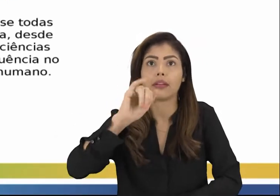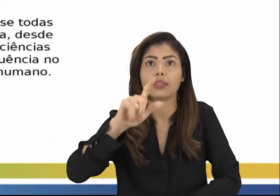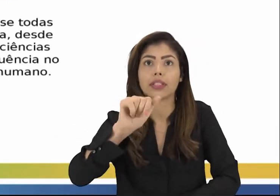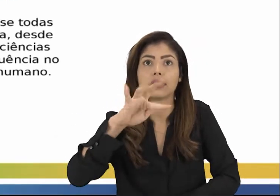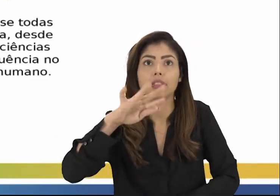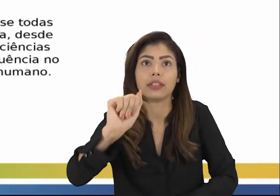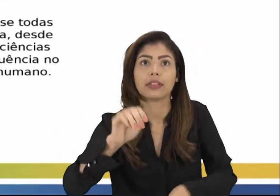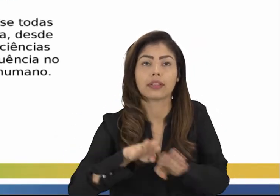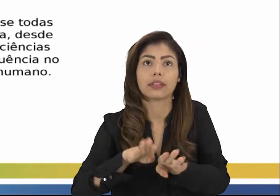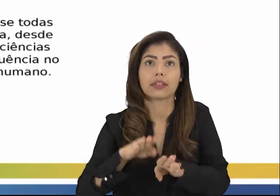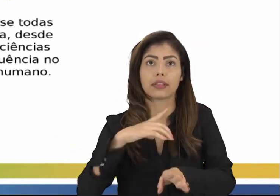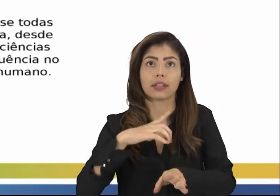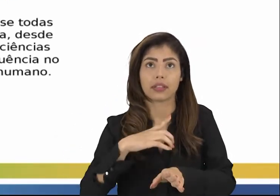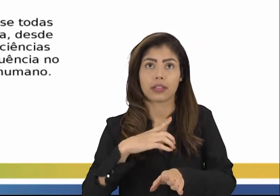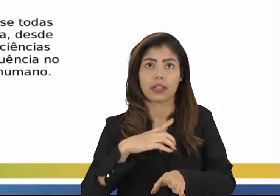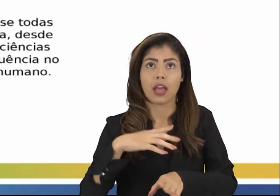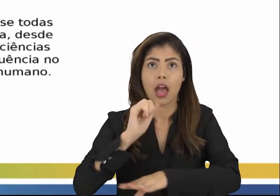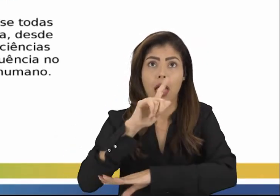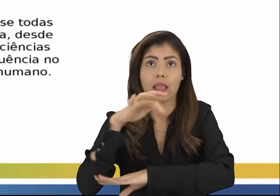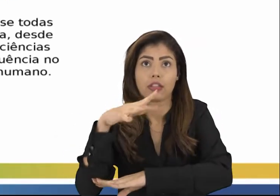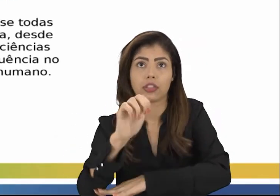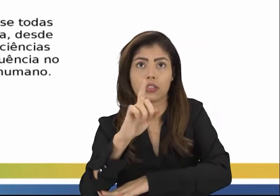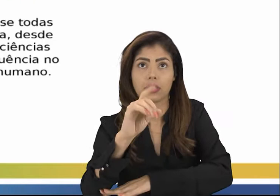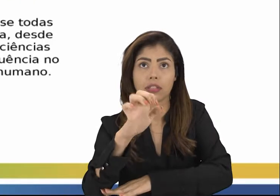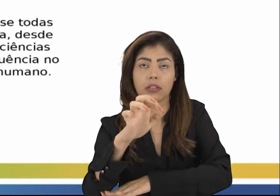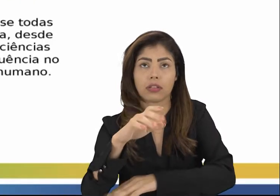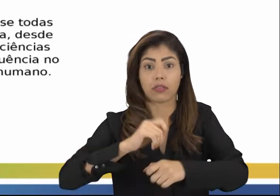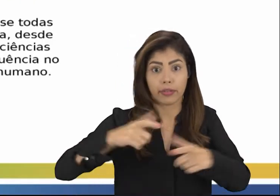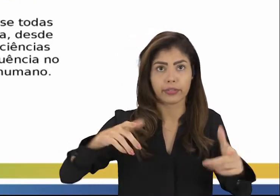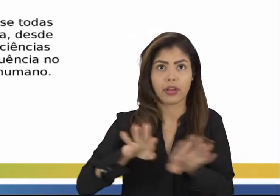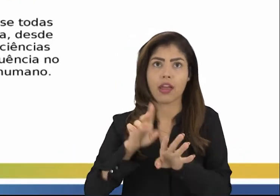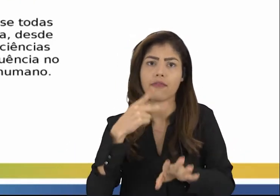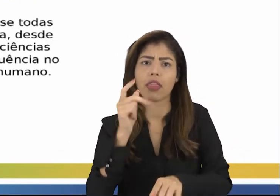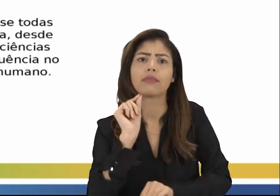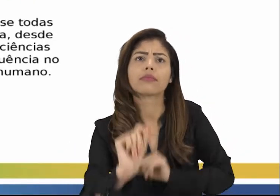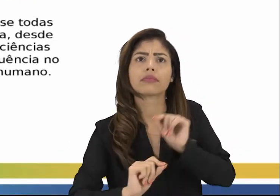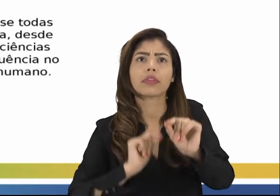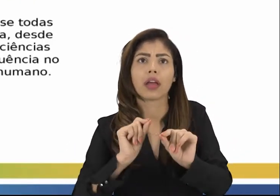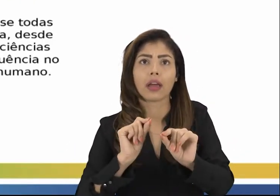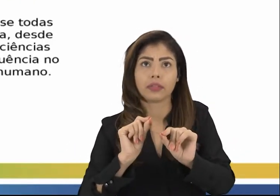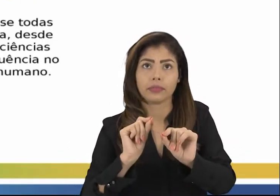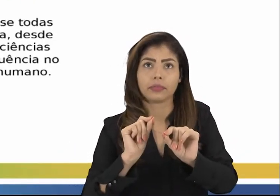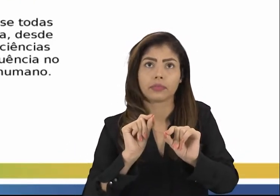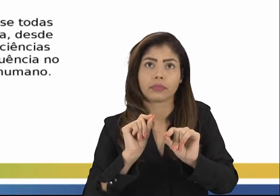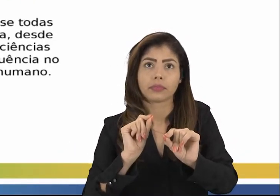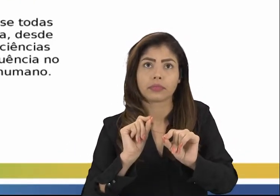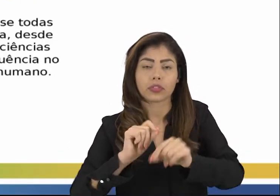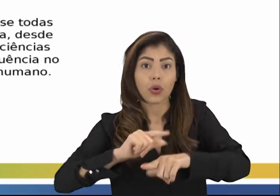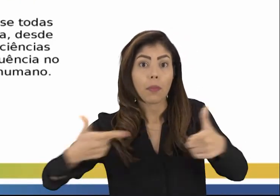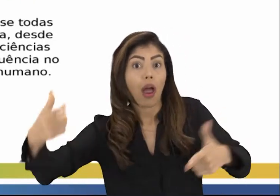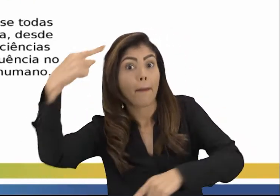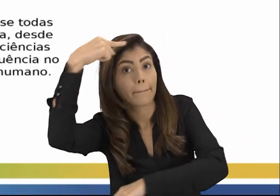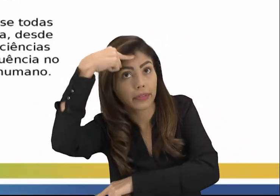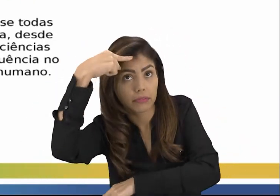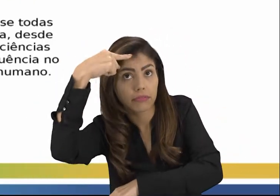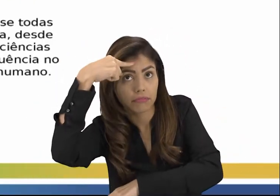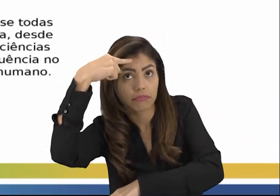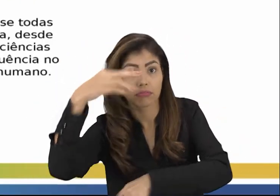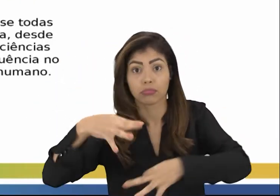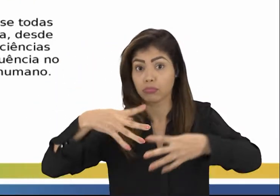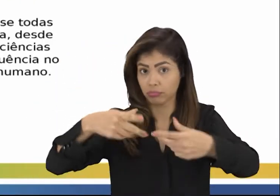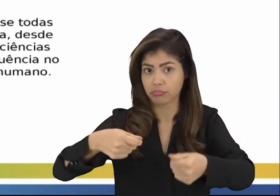preceptor de Alexandre o Grande. Ele era considerado um dos maiores pensadores de todos os